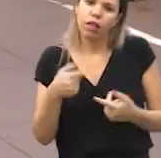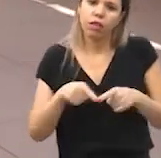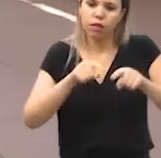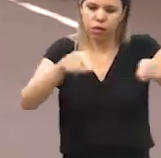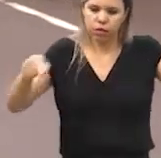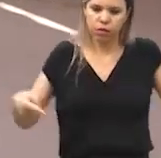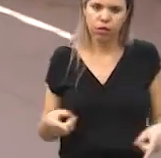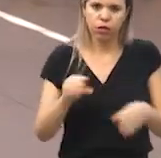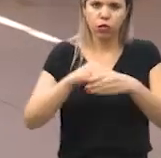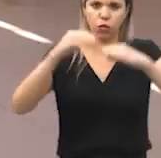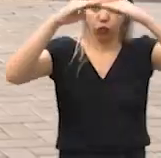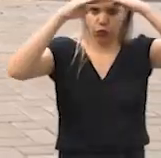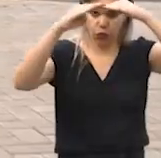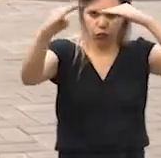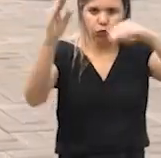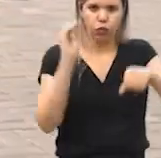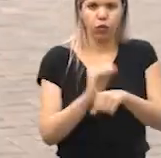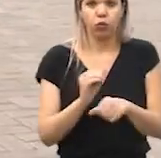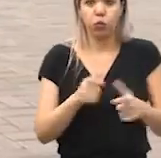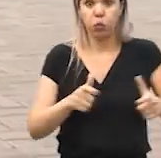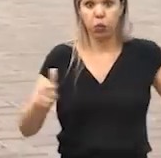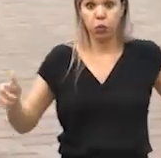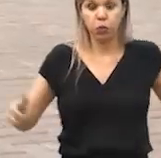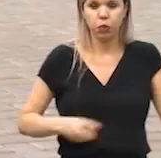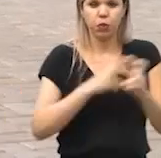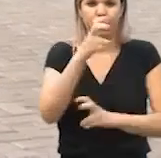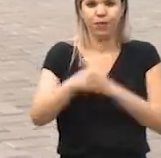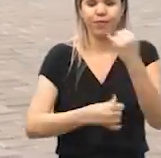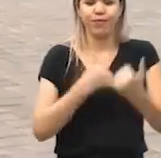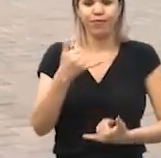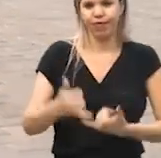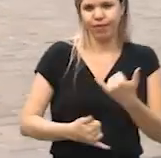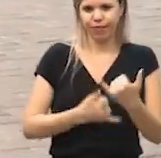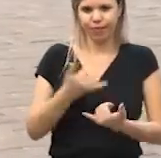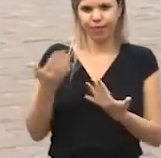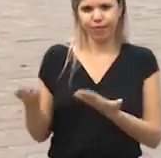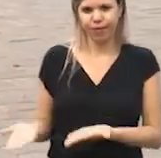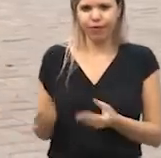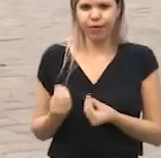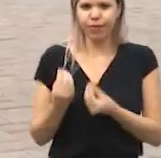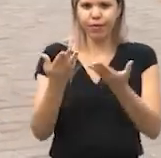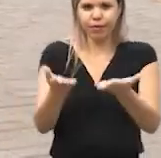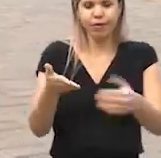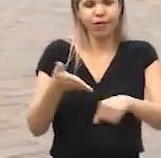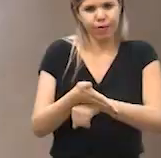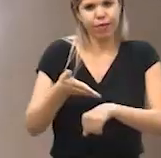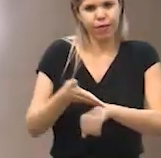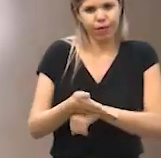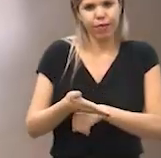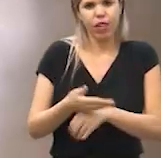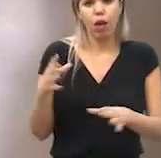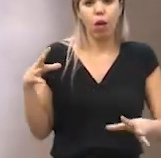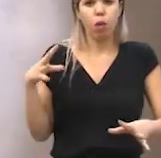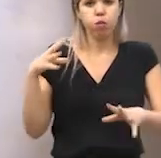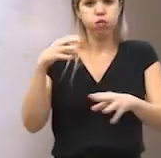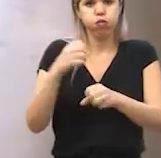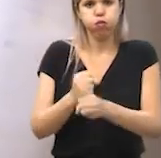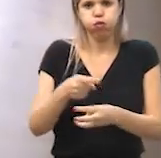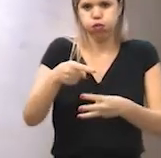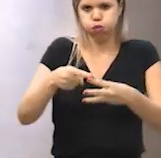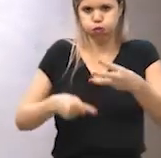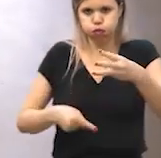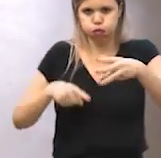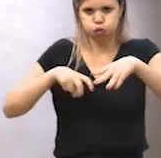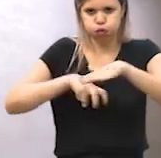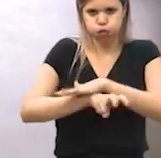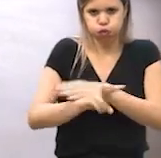pátio interno coberto e uma ampla área para brincadeiras. A entrega faz parte de um pacote de 3